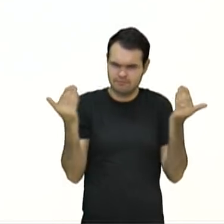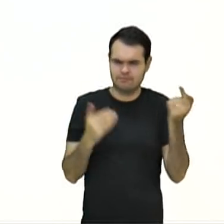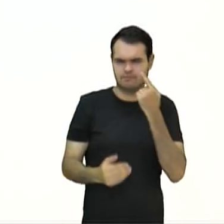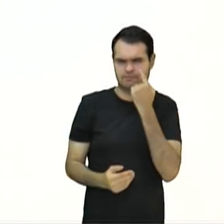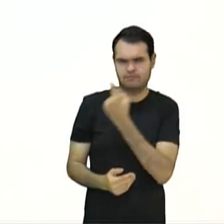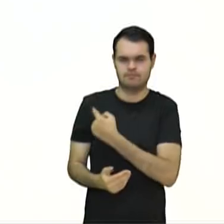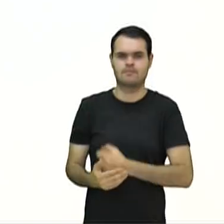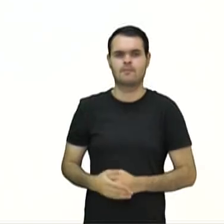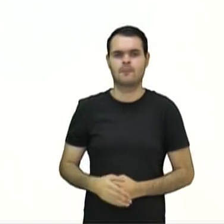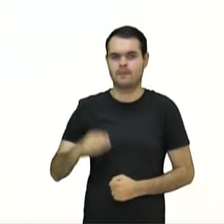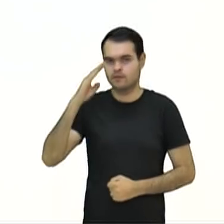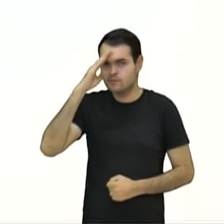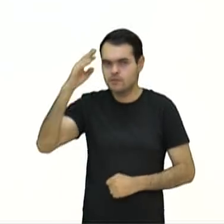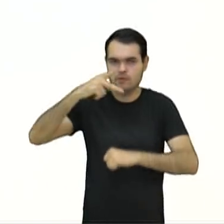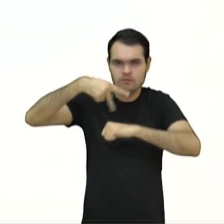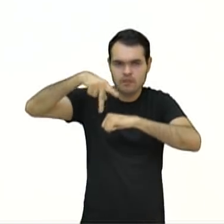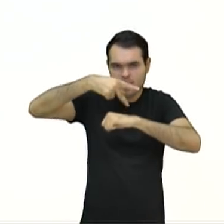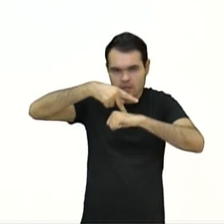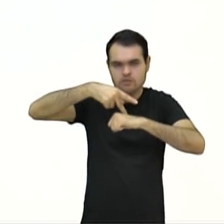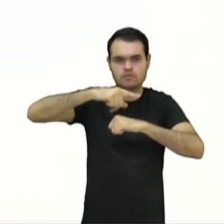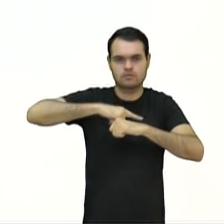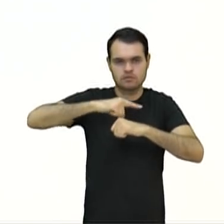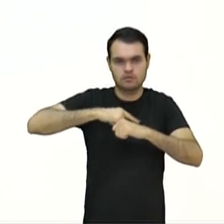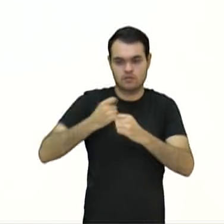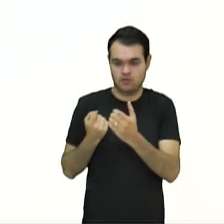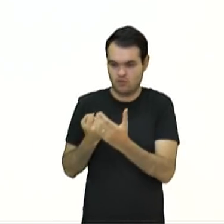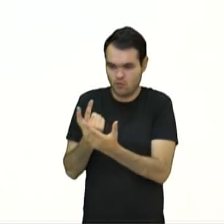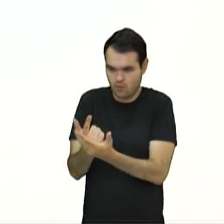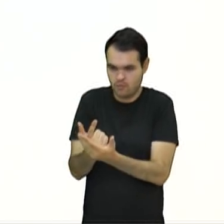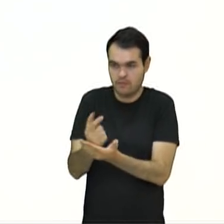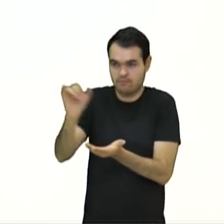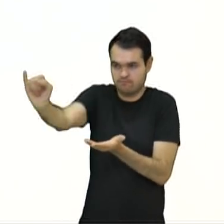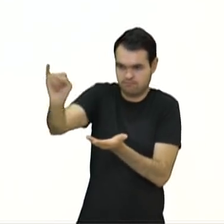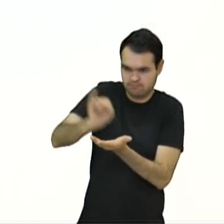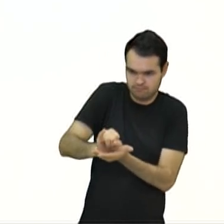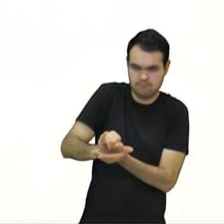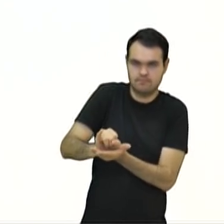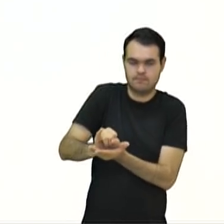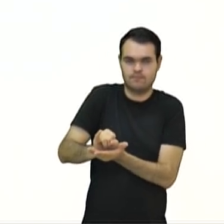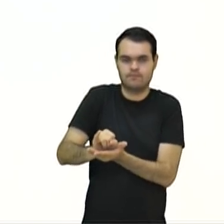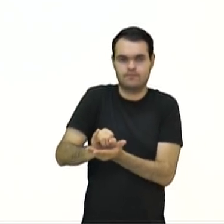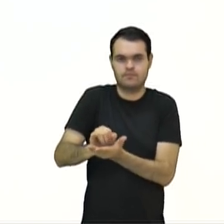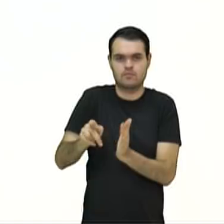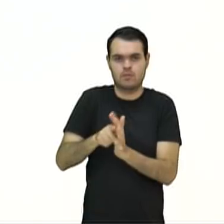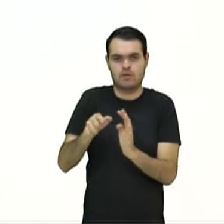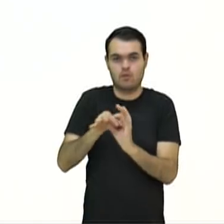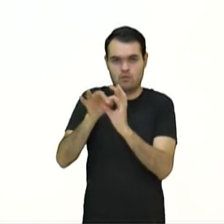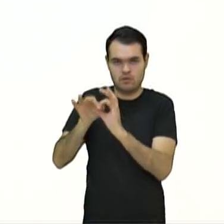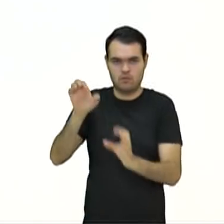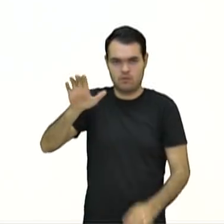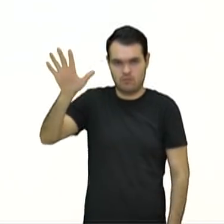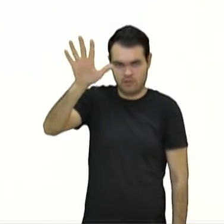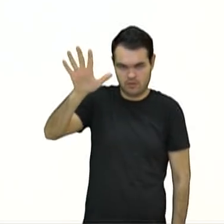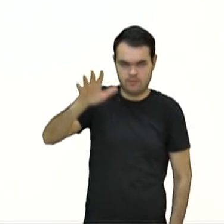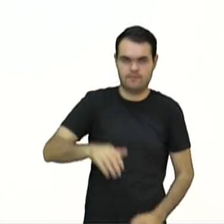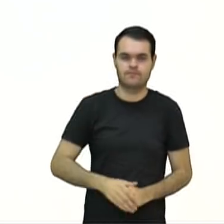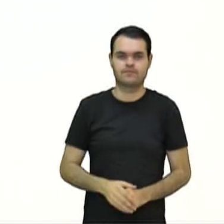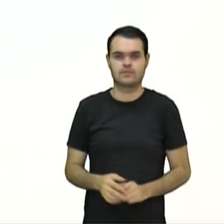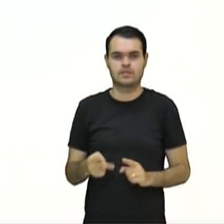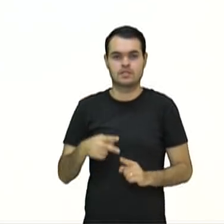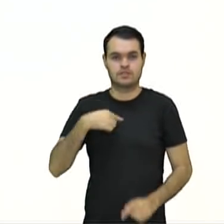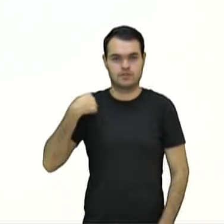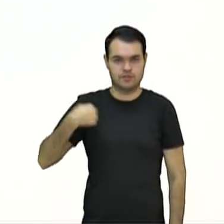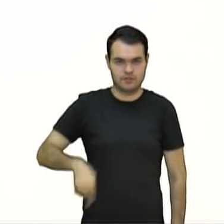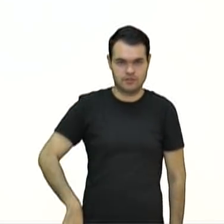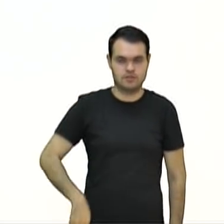Vejam bem, os principais países que compram, importadores, a União Europeia, que é um bloco econômico, a China,